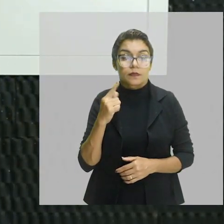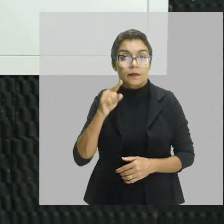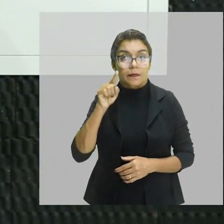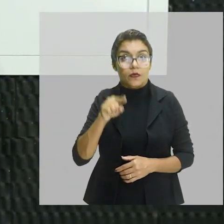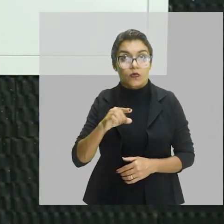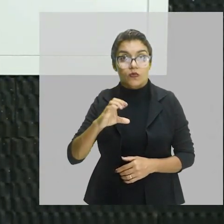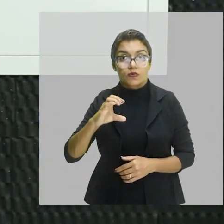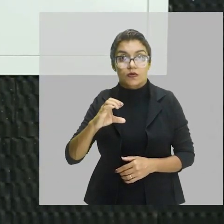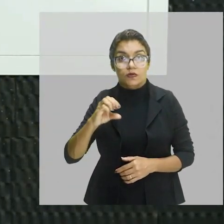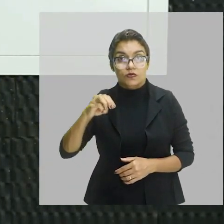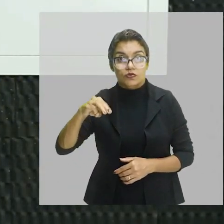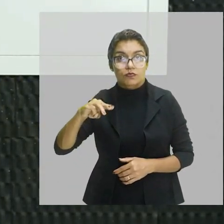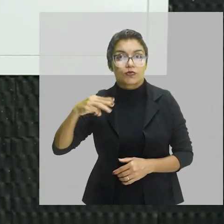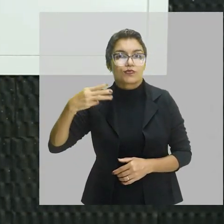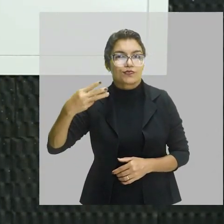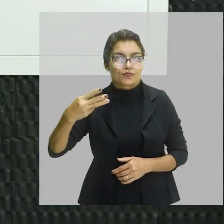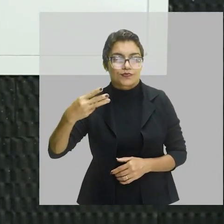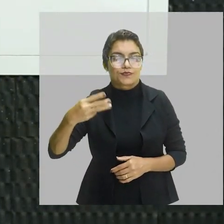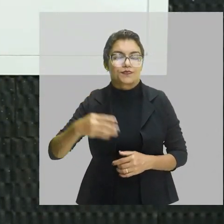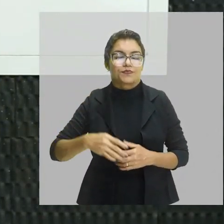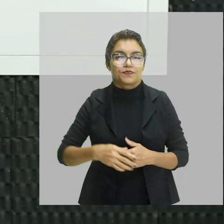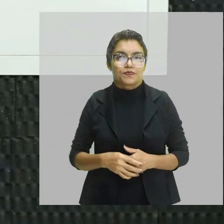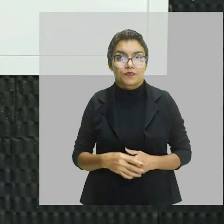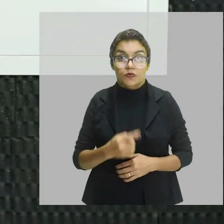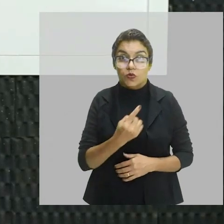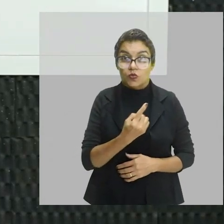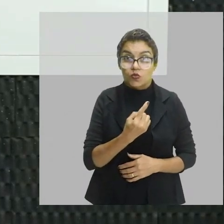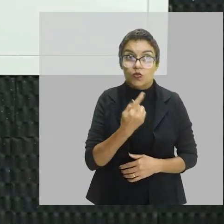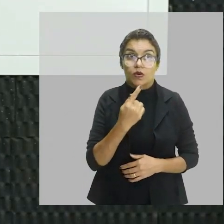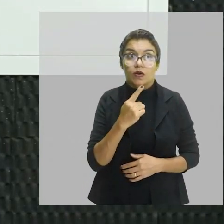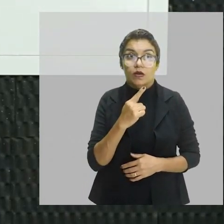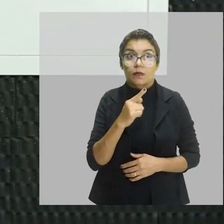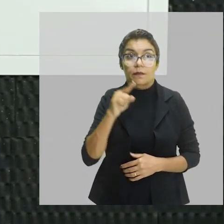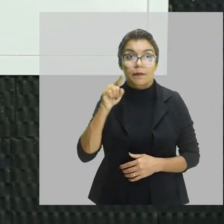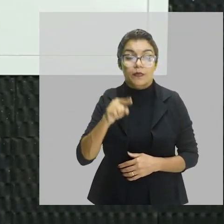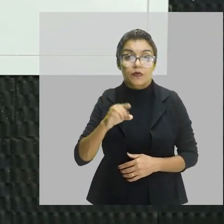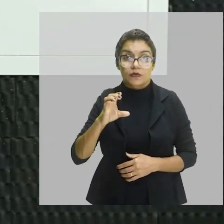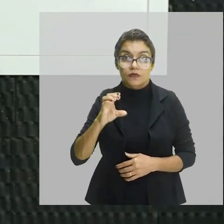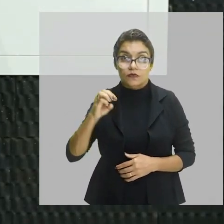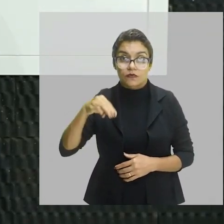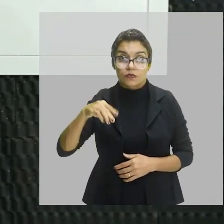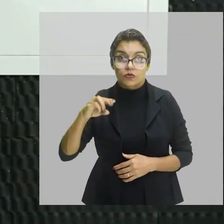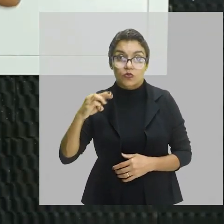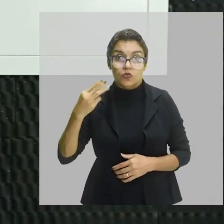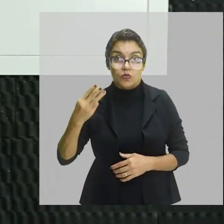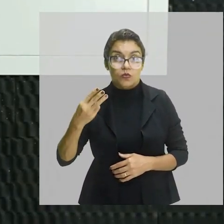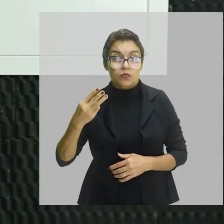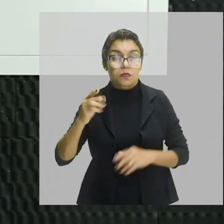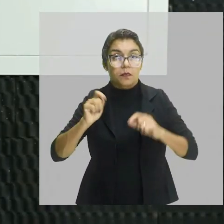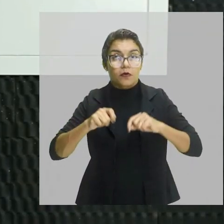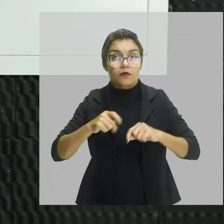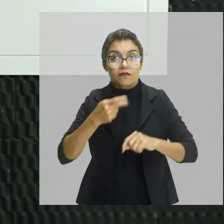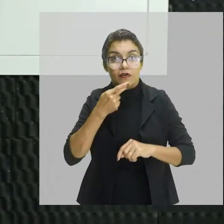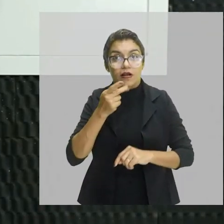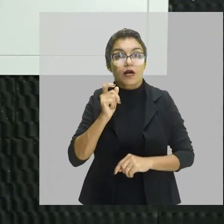centímetro cúbico, certo? Esse 1 grama por centímetro cúbico, eu posso dizer que também é